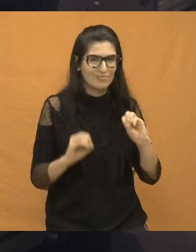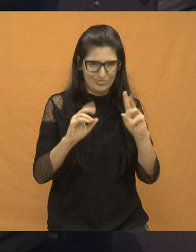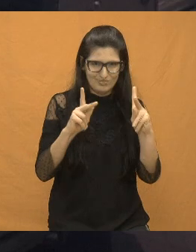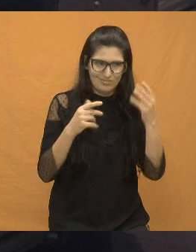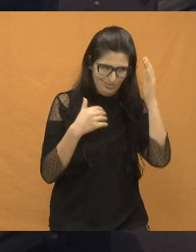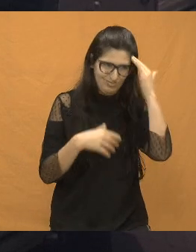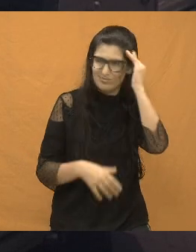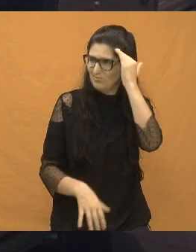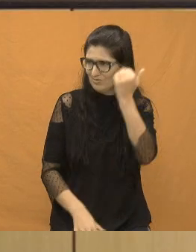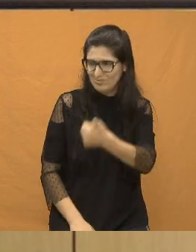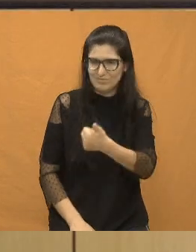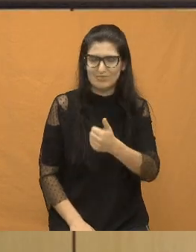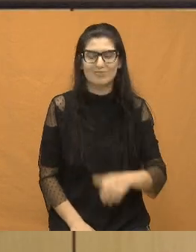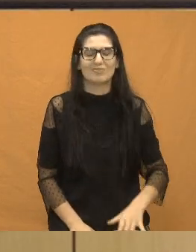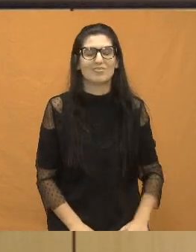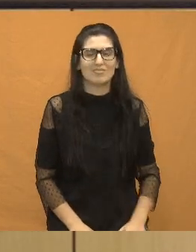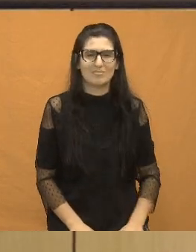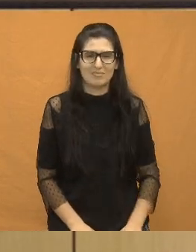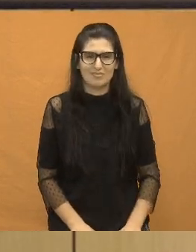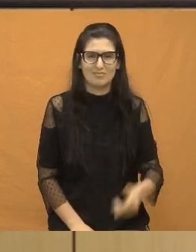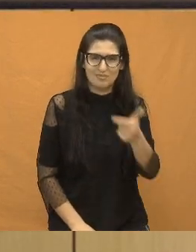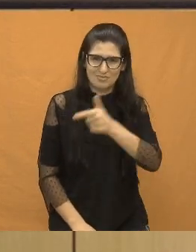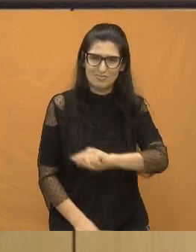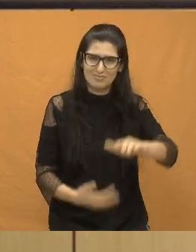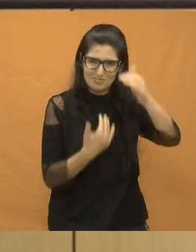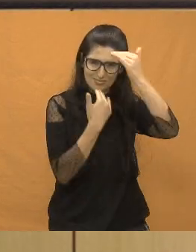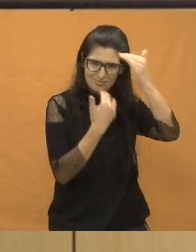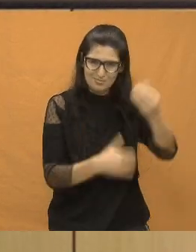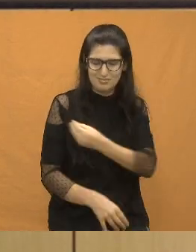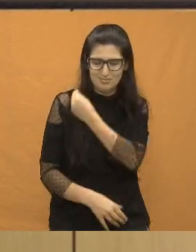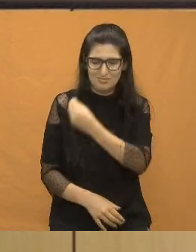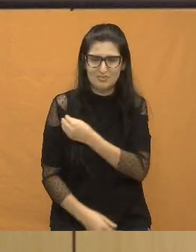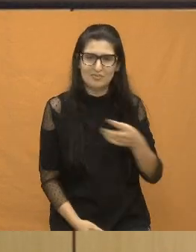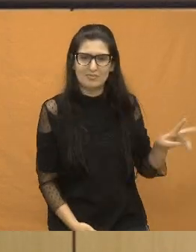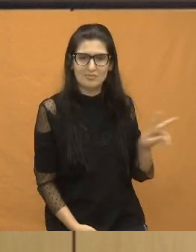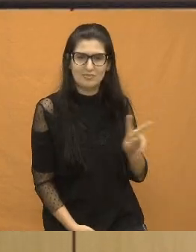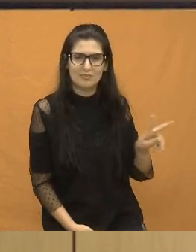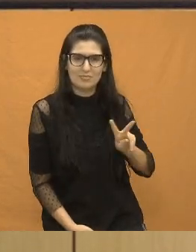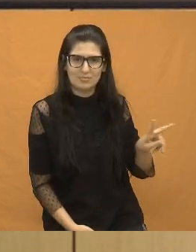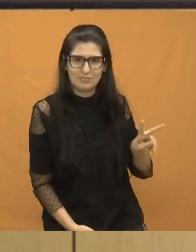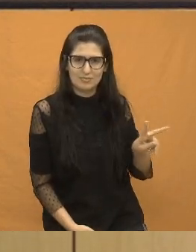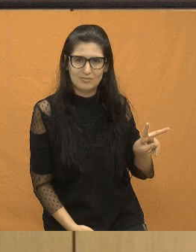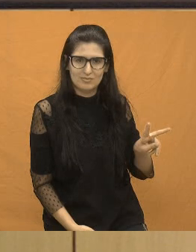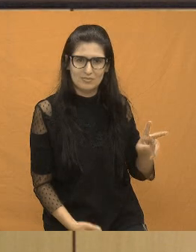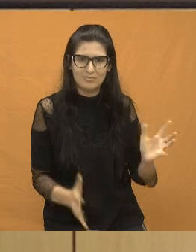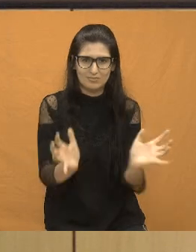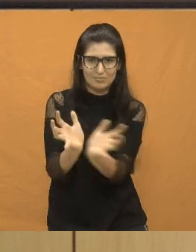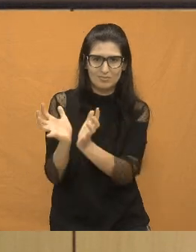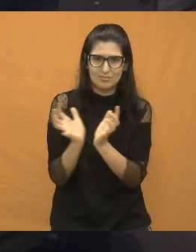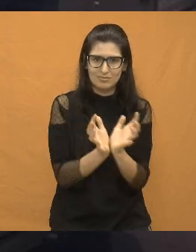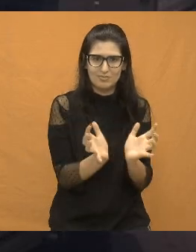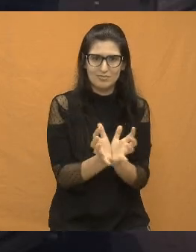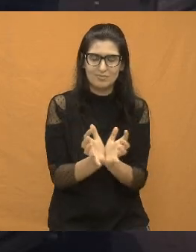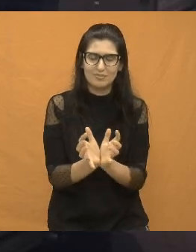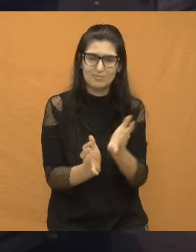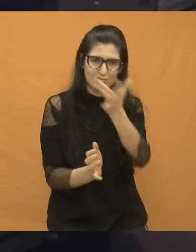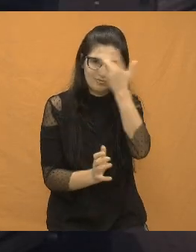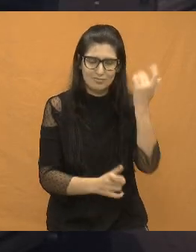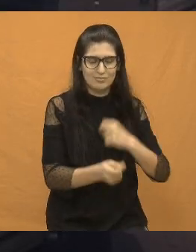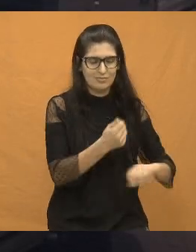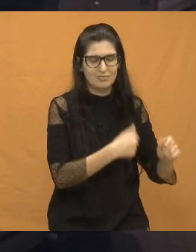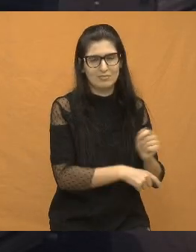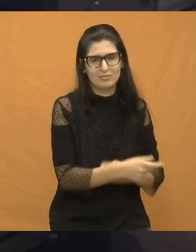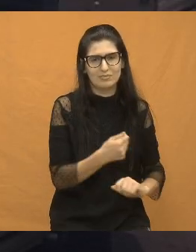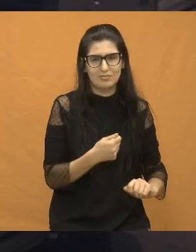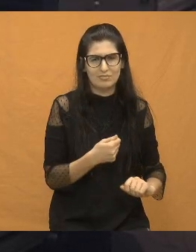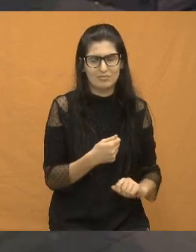Bem, mais uma vez, agradecer aqui a presença dos vereadores, de toda a equipe aí de finanças que estão